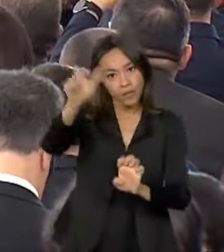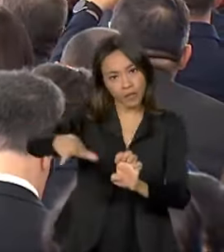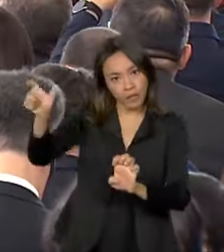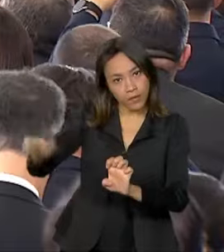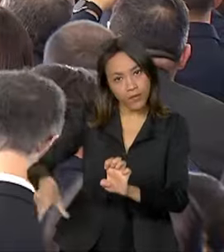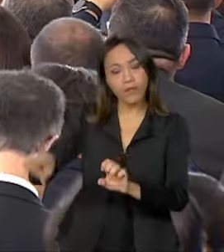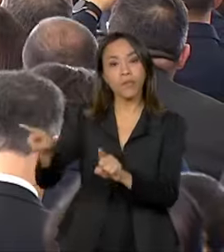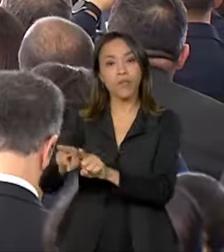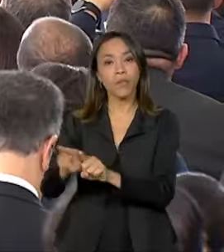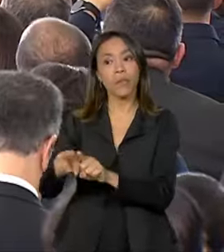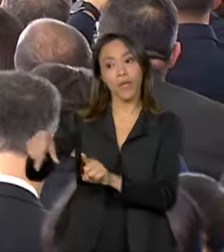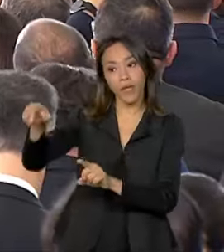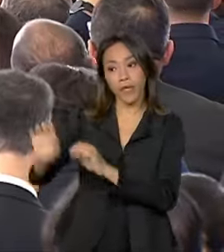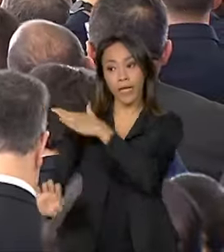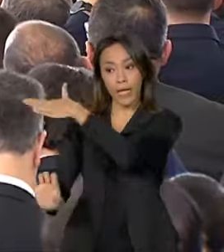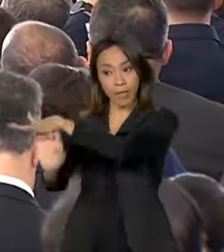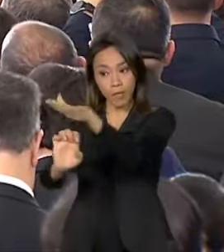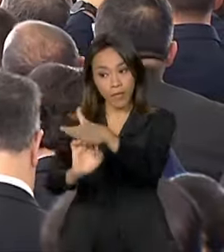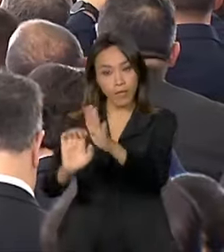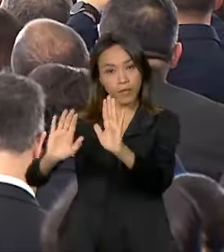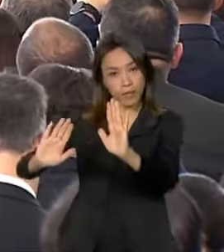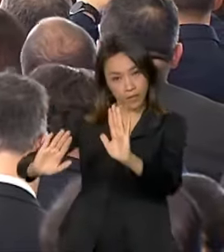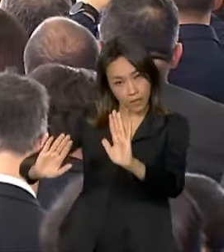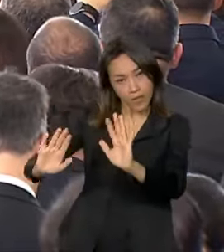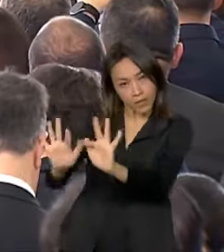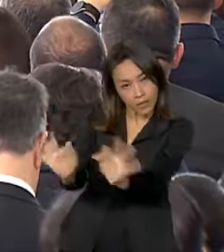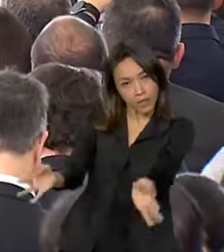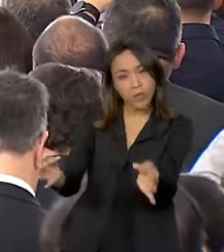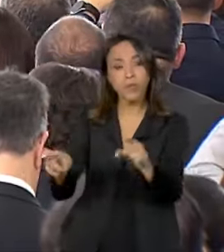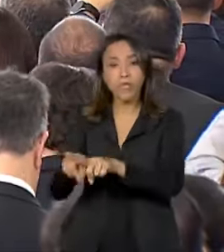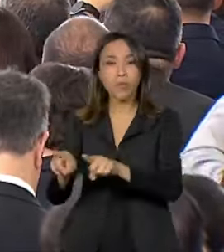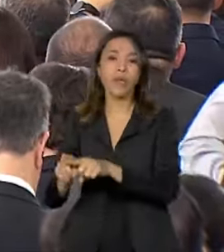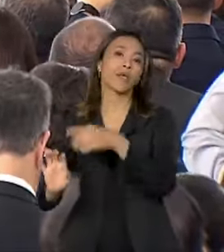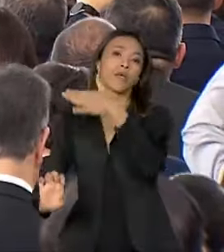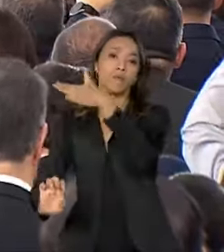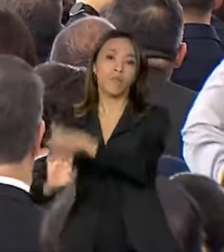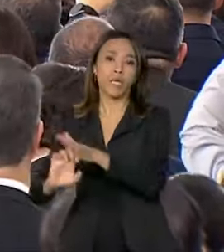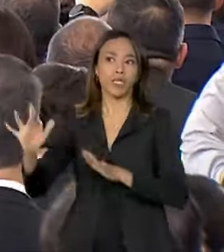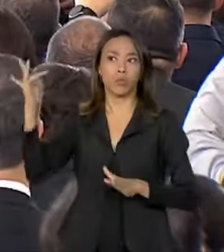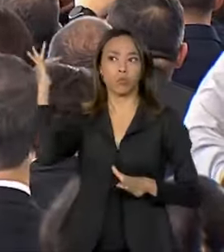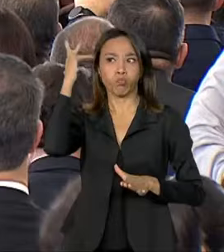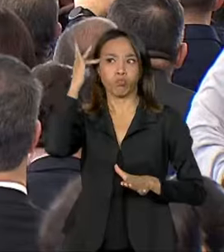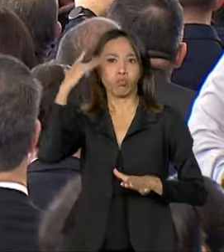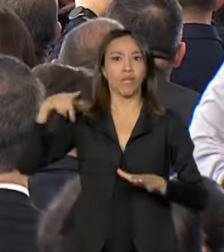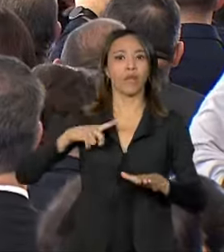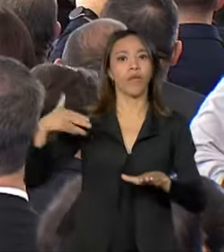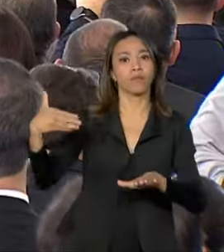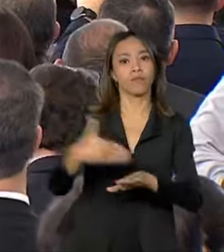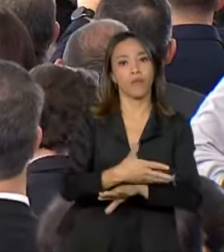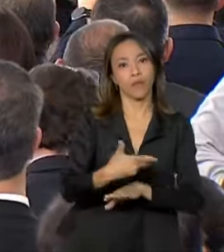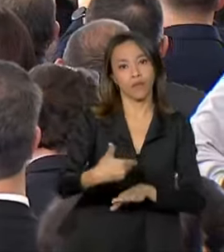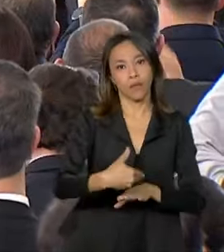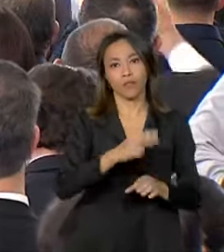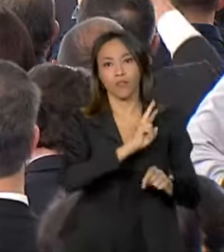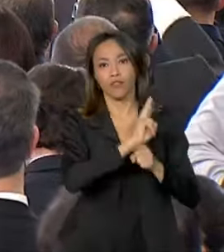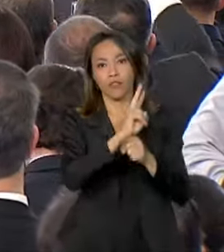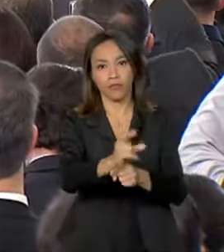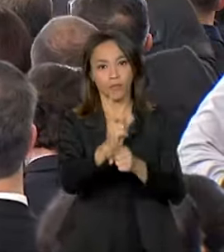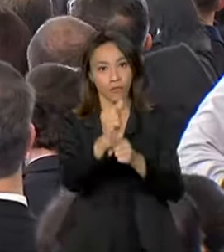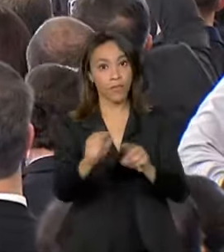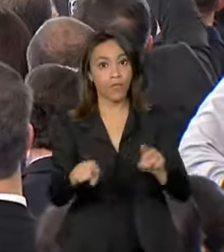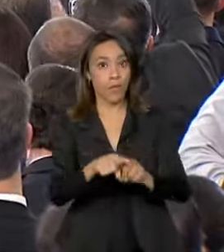individuais, microempresas e empresas de pequeno porte. A medida provisória institui ainda